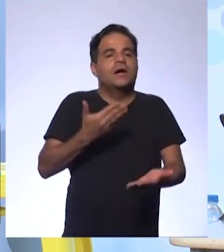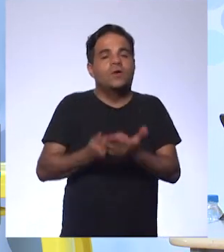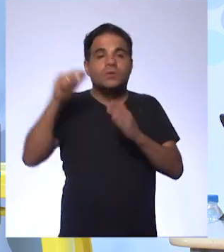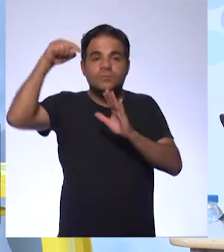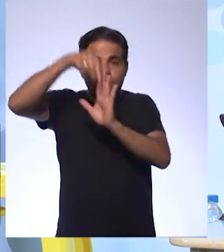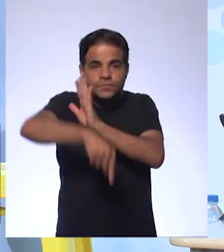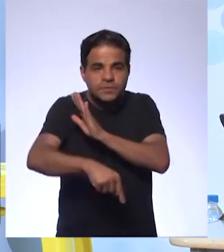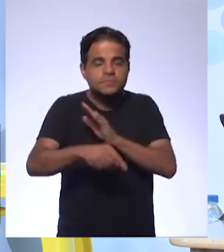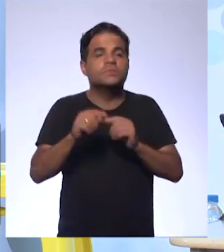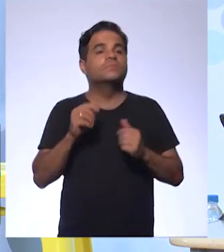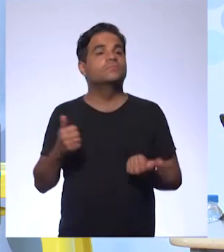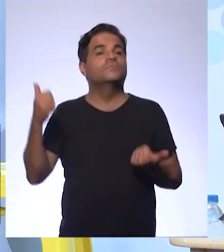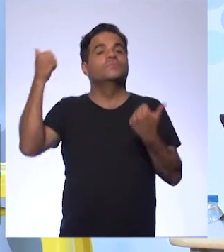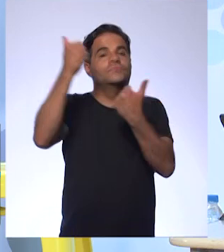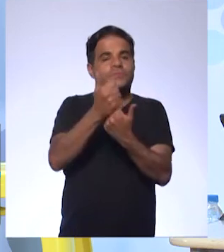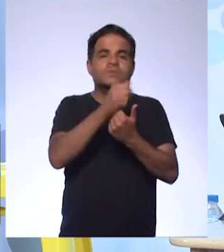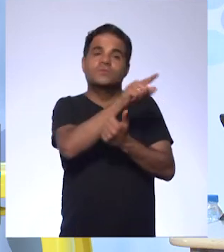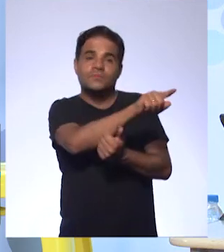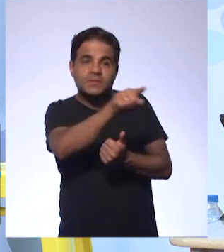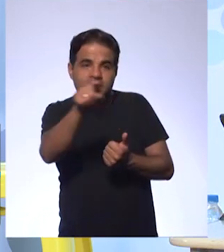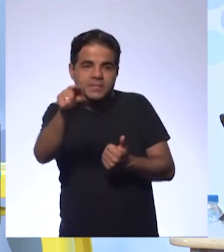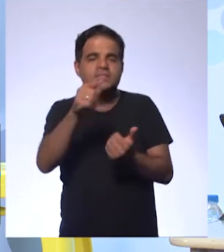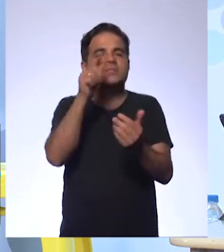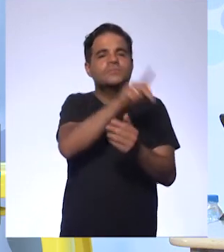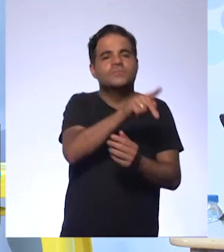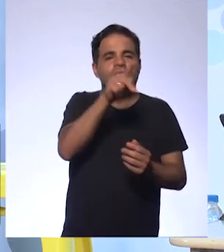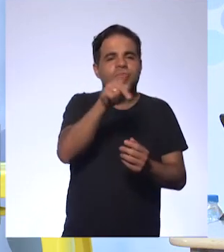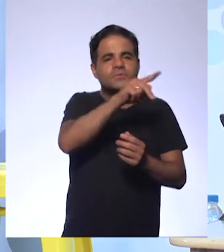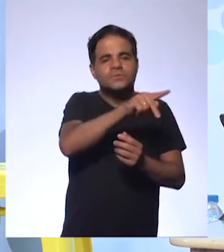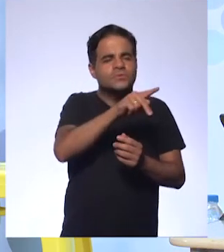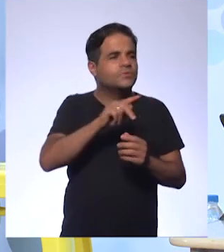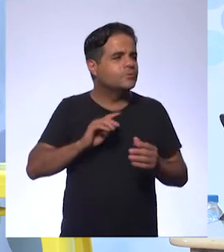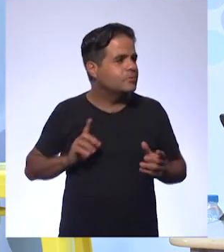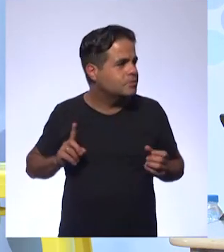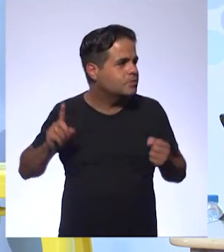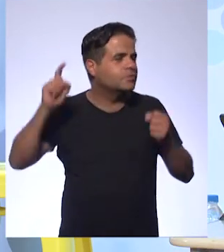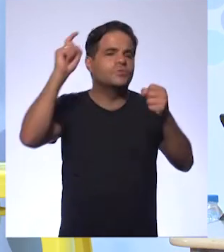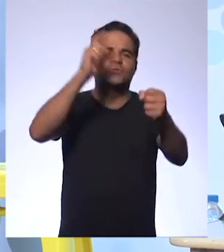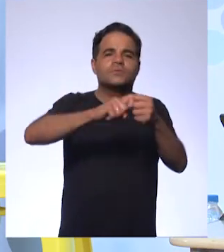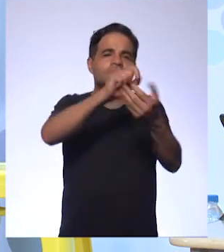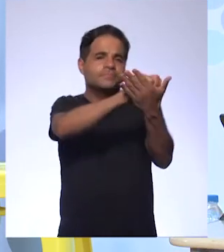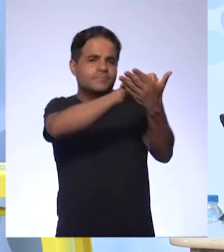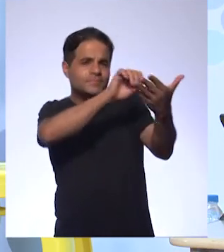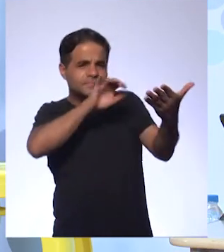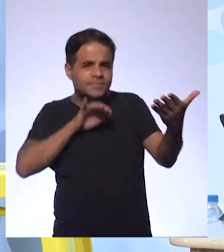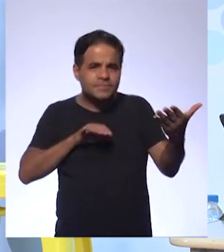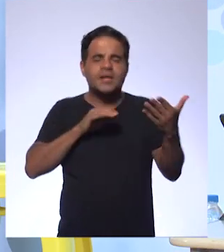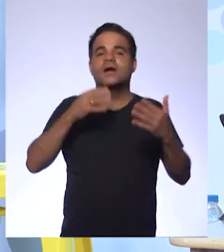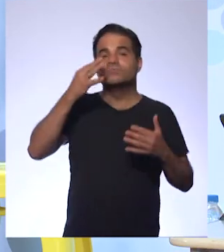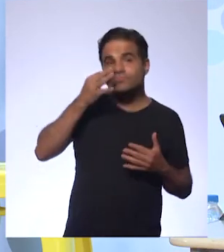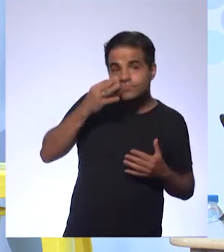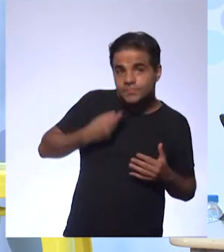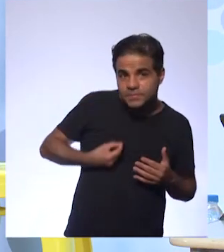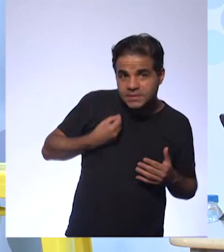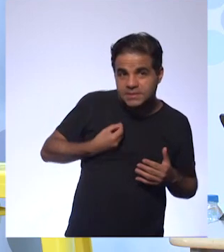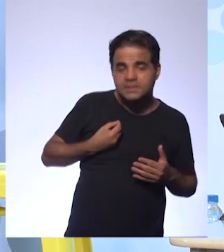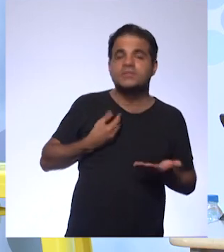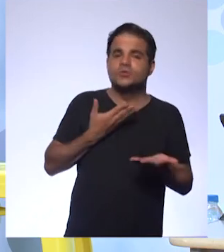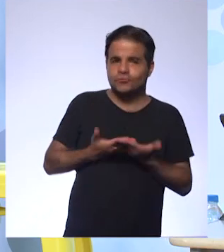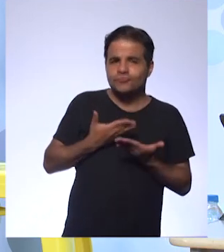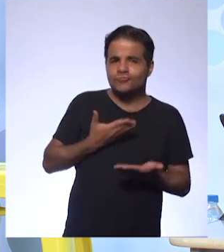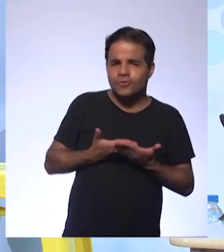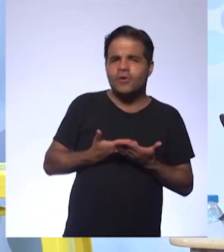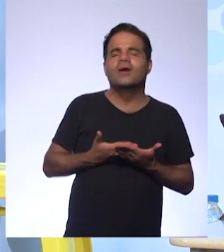aprofundamento para apoiar você, estudante, e você, professor, que estão retomando as atividades presenciais aí na